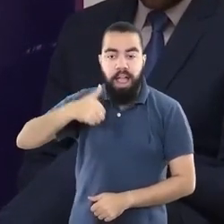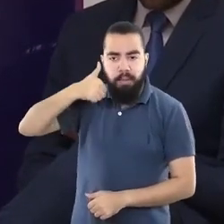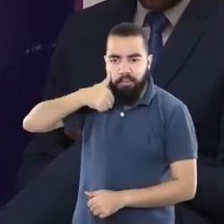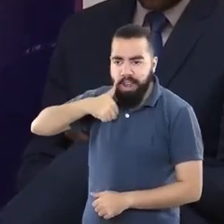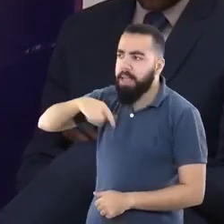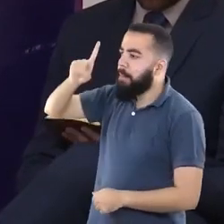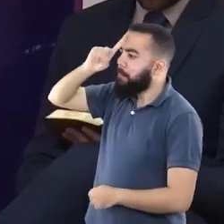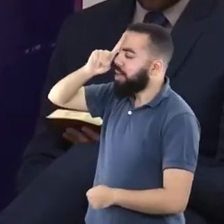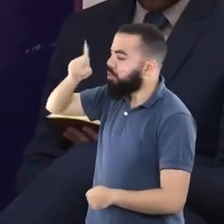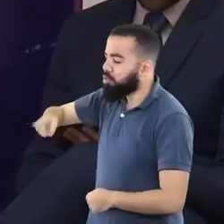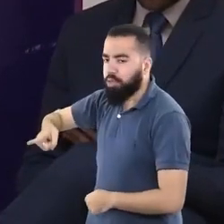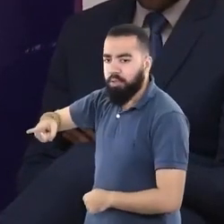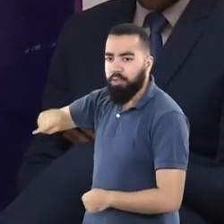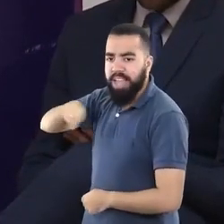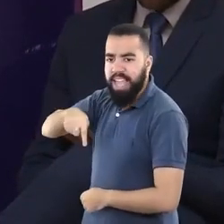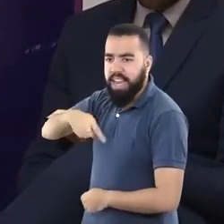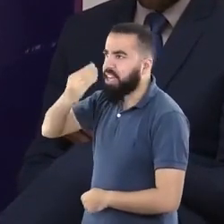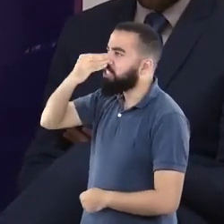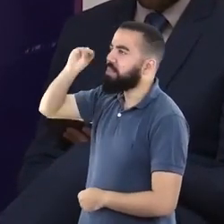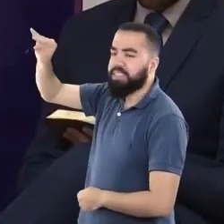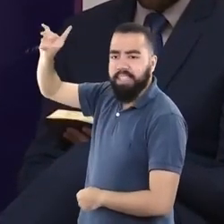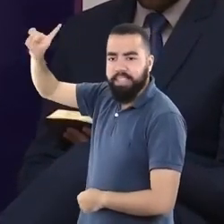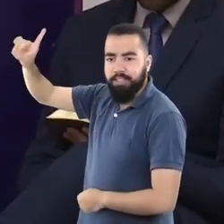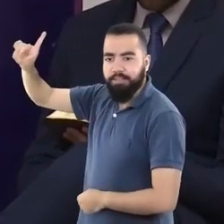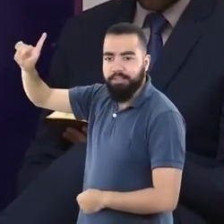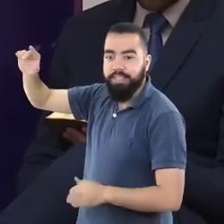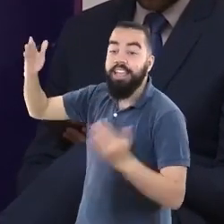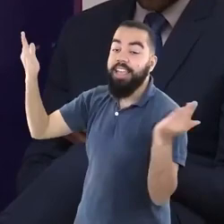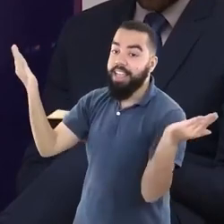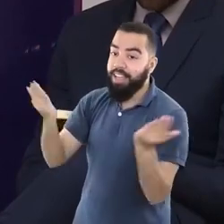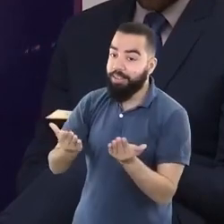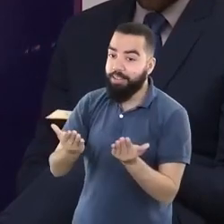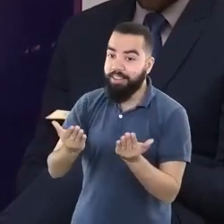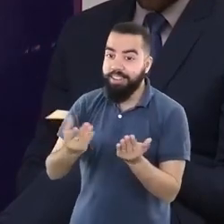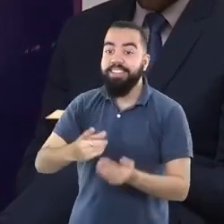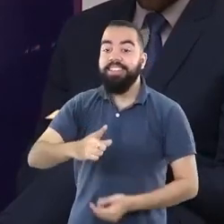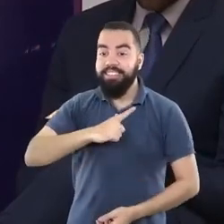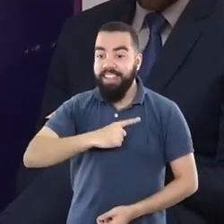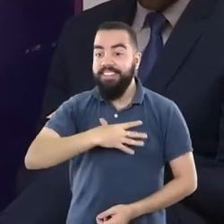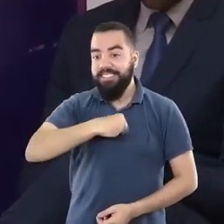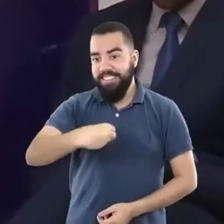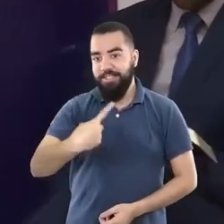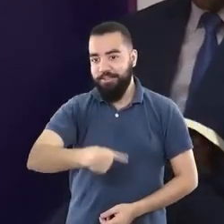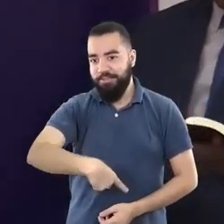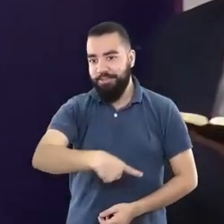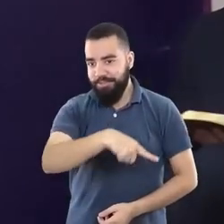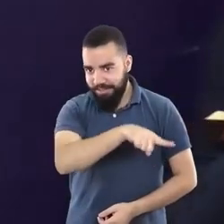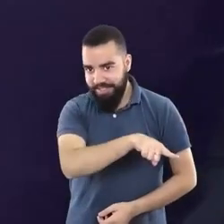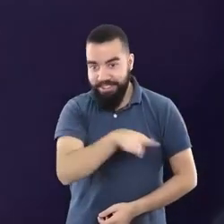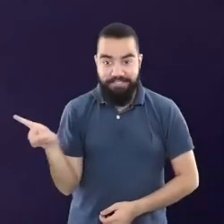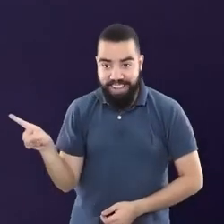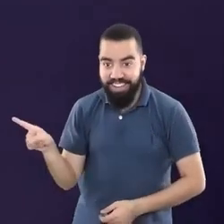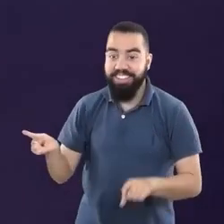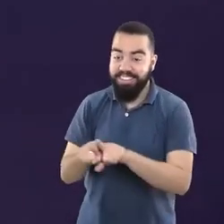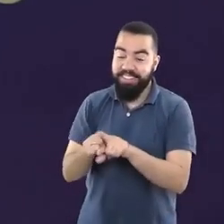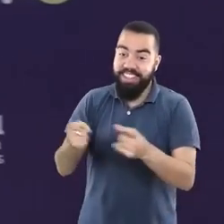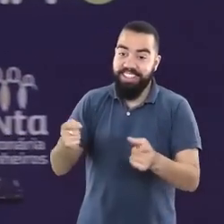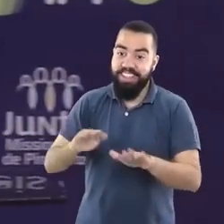sofrimento, tinha que ter perdão. E casamento é isso. Casamento não é uma